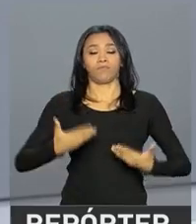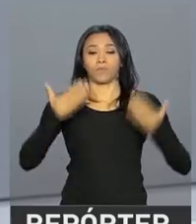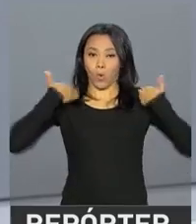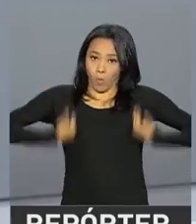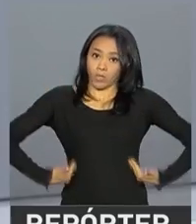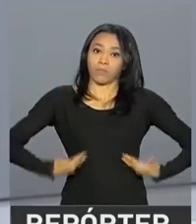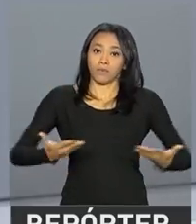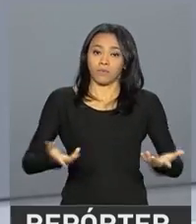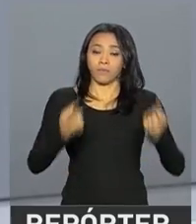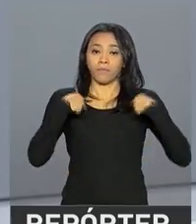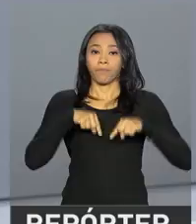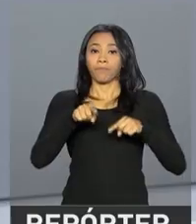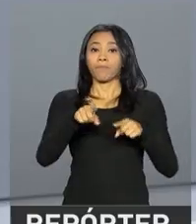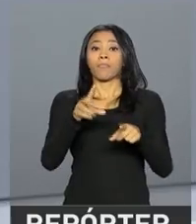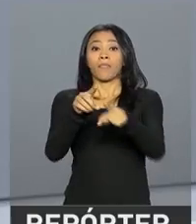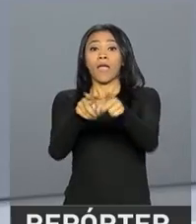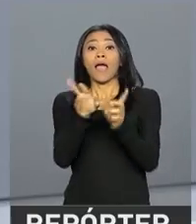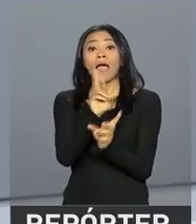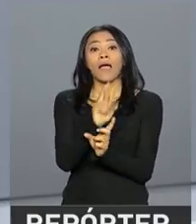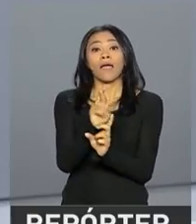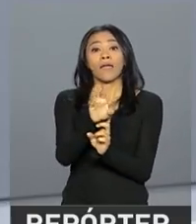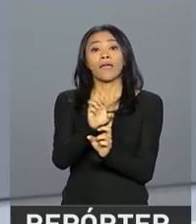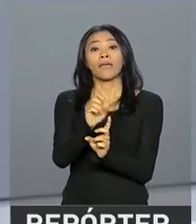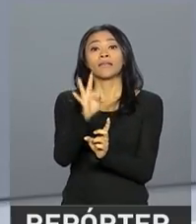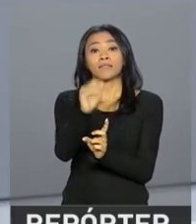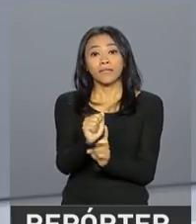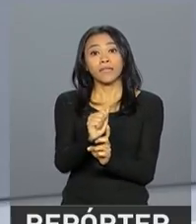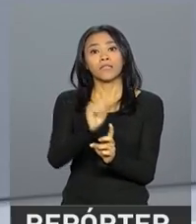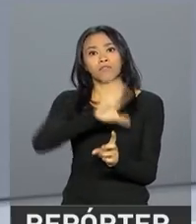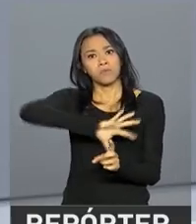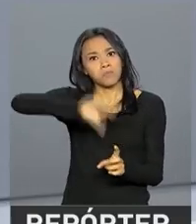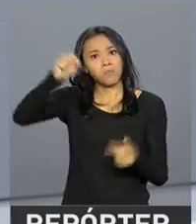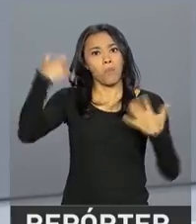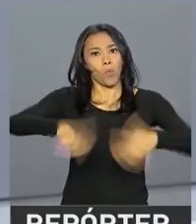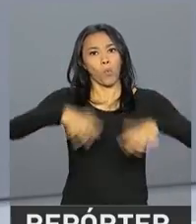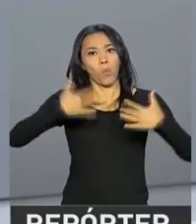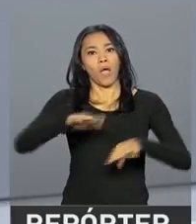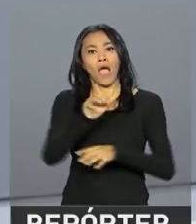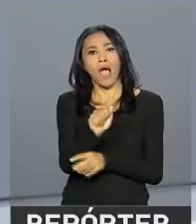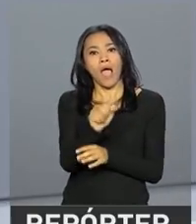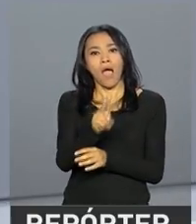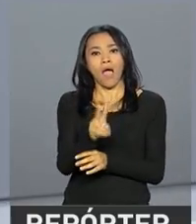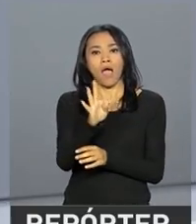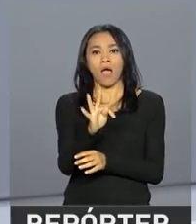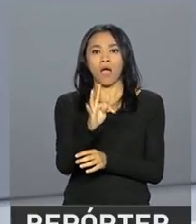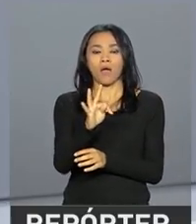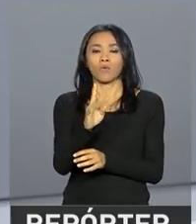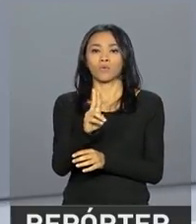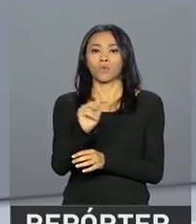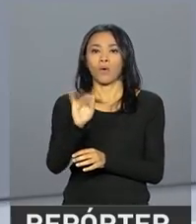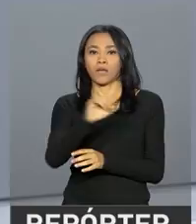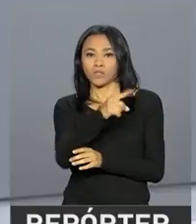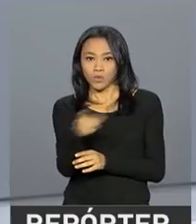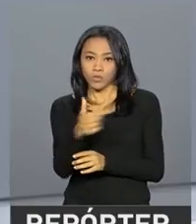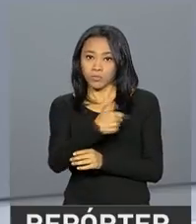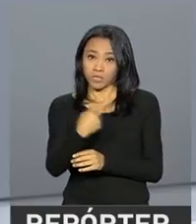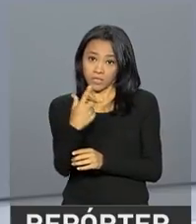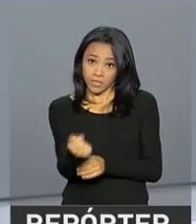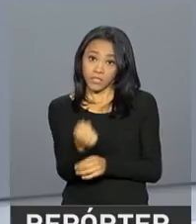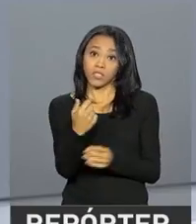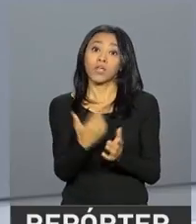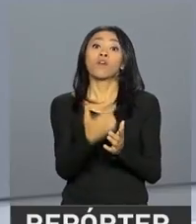a receita federal bateu recorde nas autuações em 2017 o montante em crédito tributário passou dos